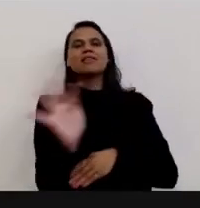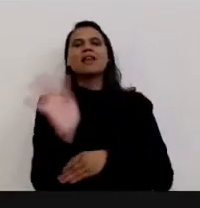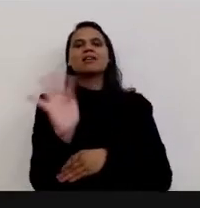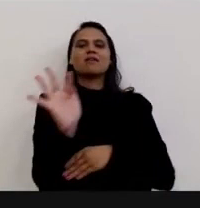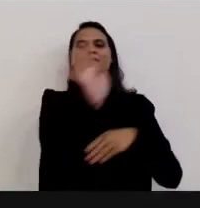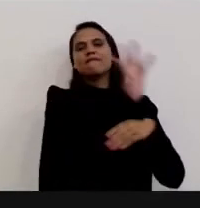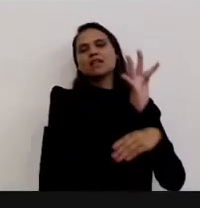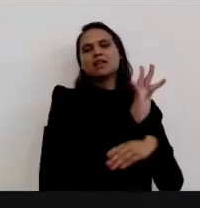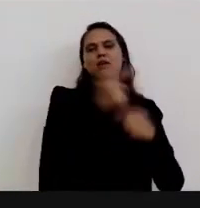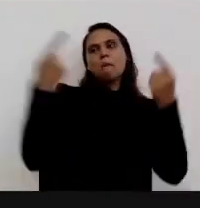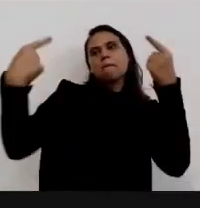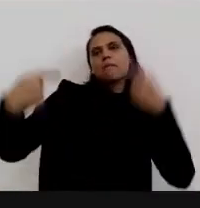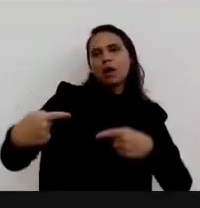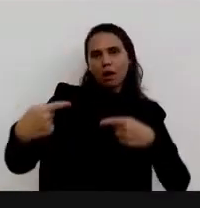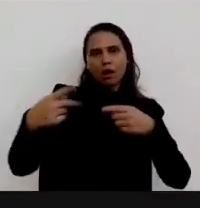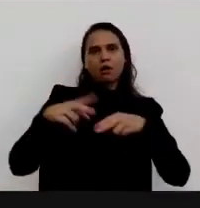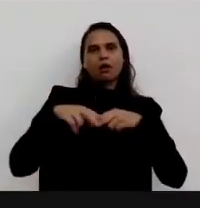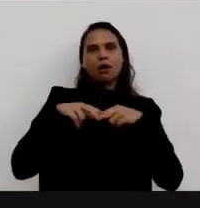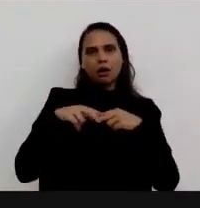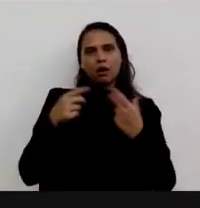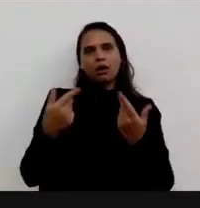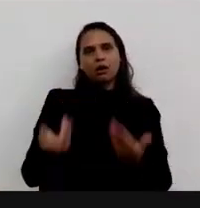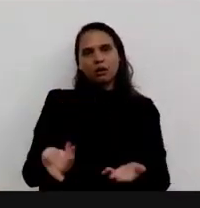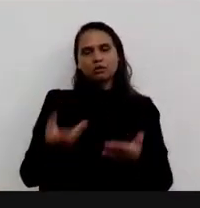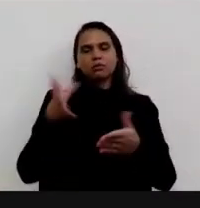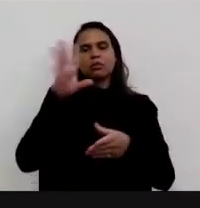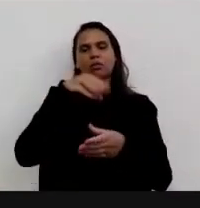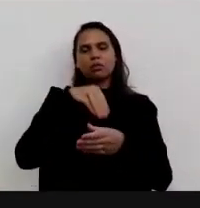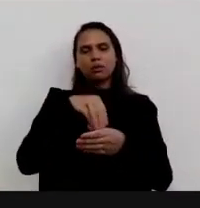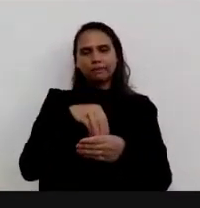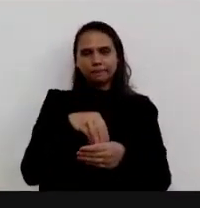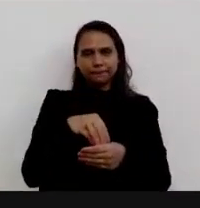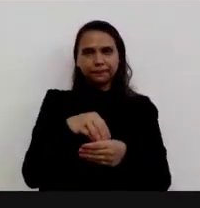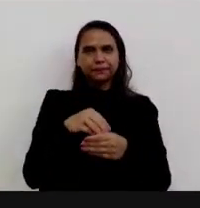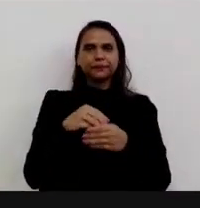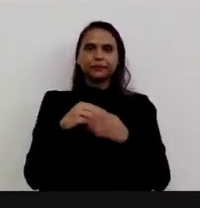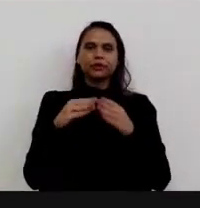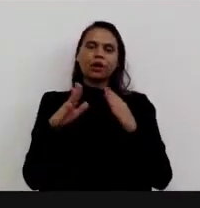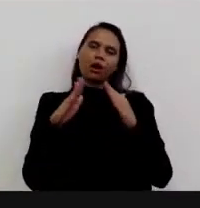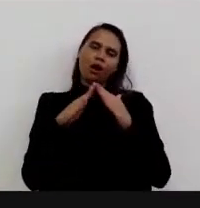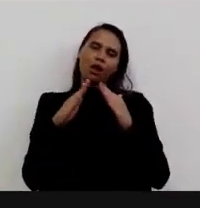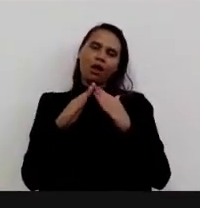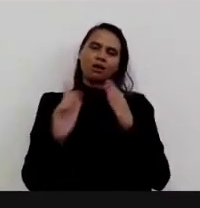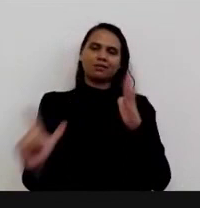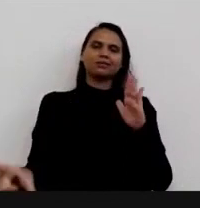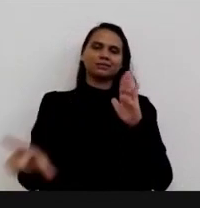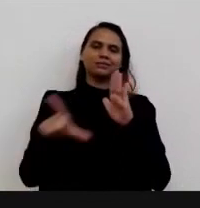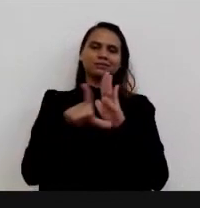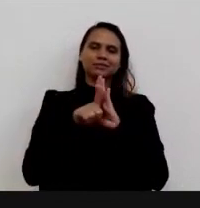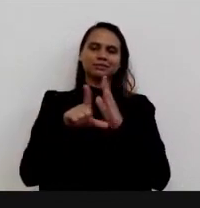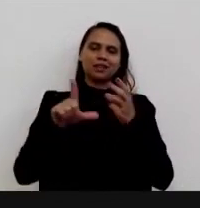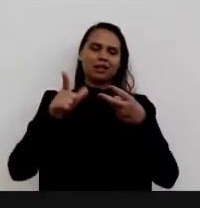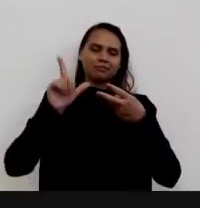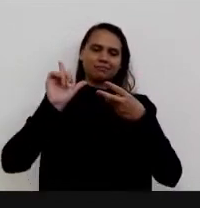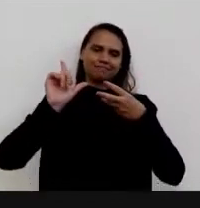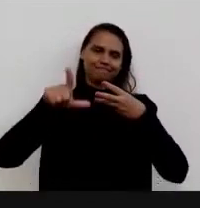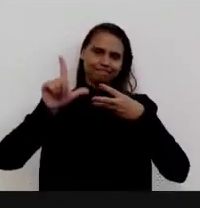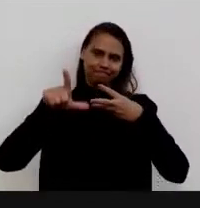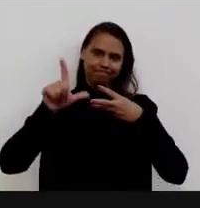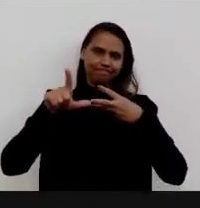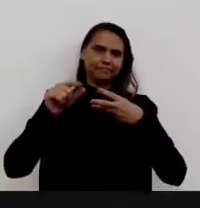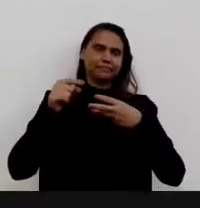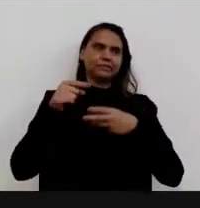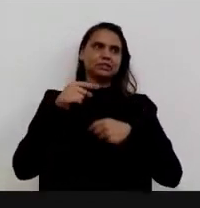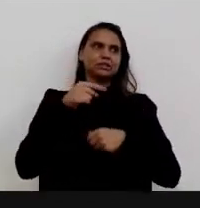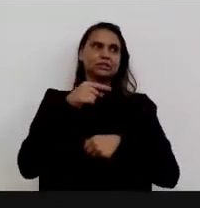eleitorais dos postulantes, né, a cargos legislativos, apontam para a influência dos seus atributos sociais, financeiros, políticos, etc.